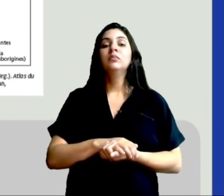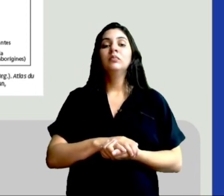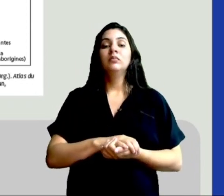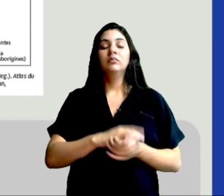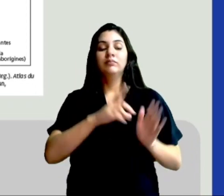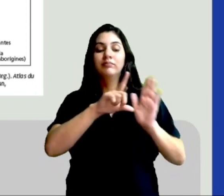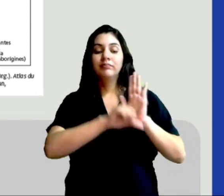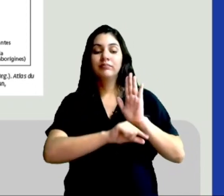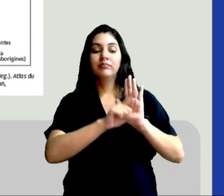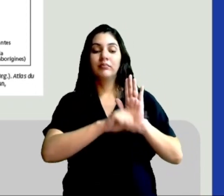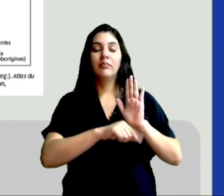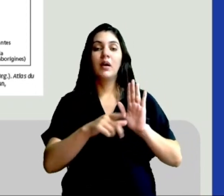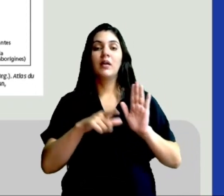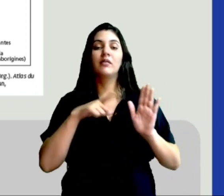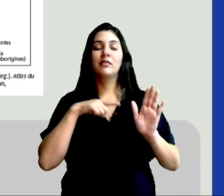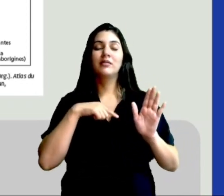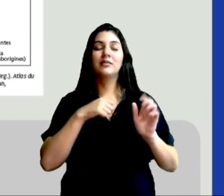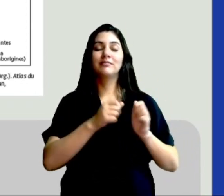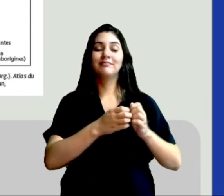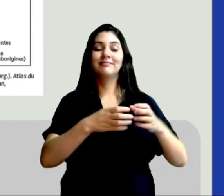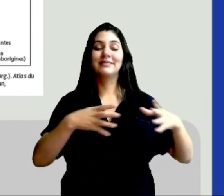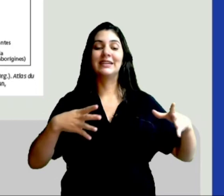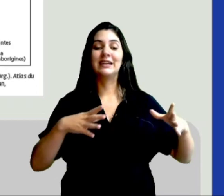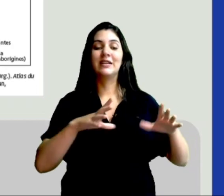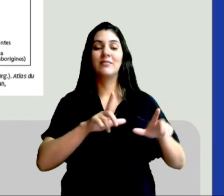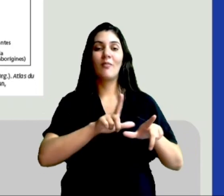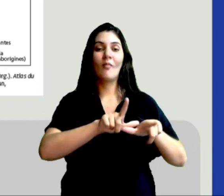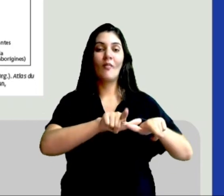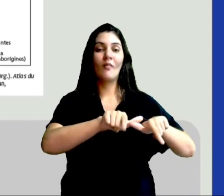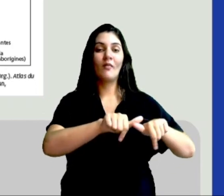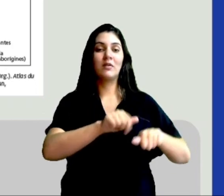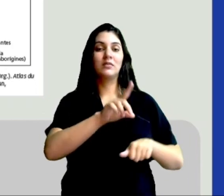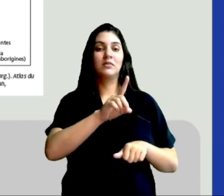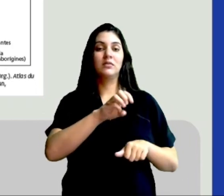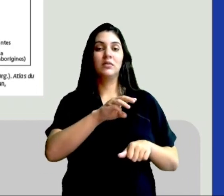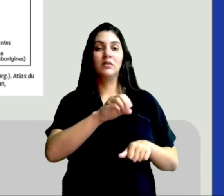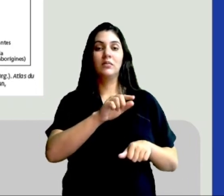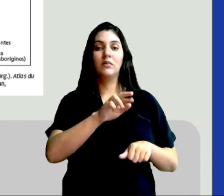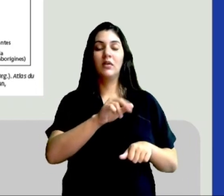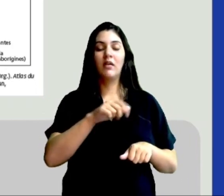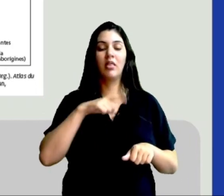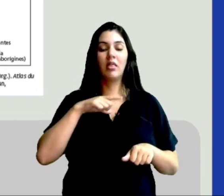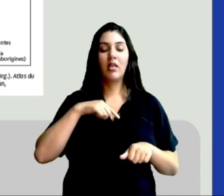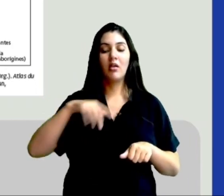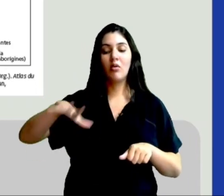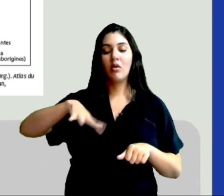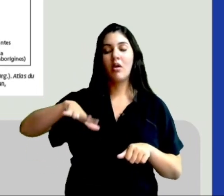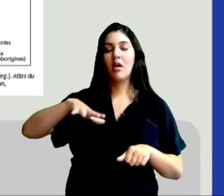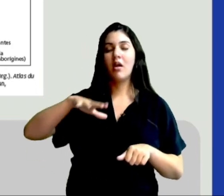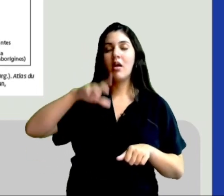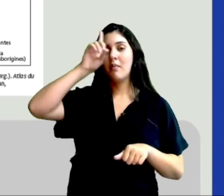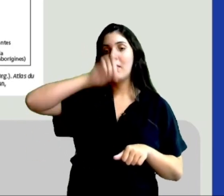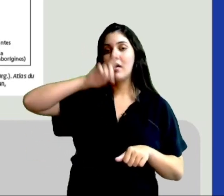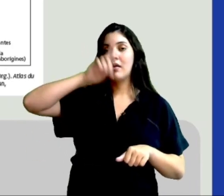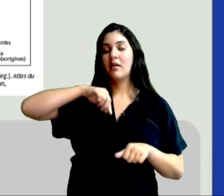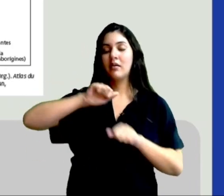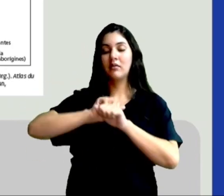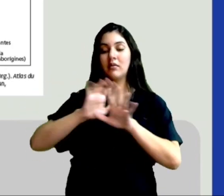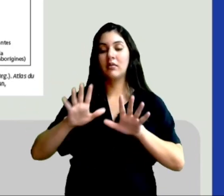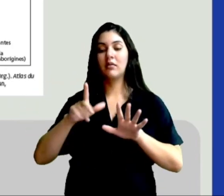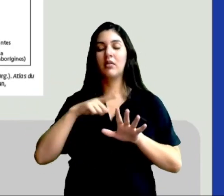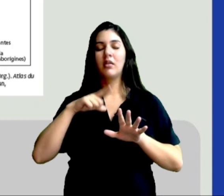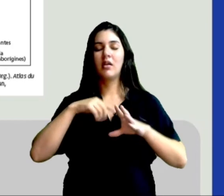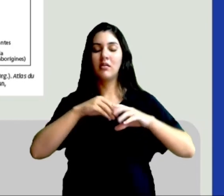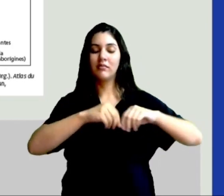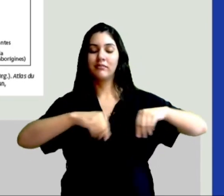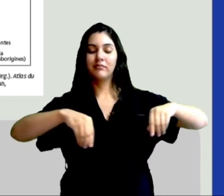baixa, né, com grandes vazios demográficos, né, essas áreas mais claras e amarelo, menos de 1 habitante, ali temos